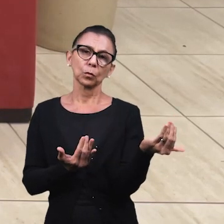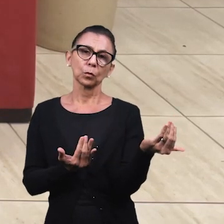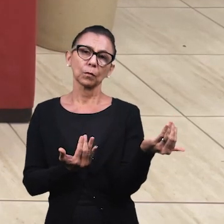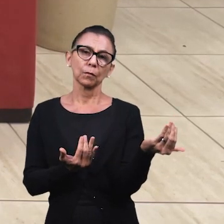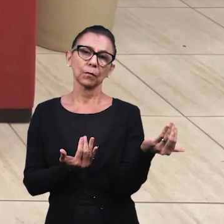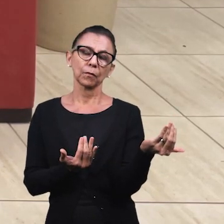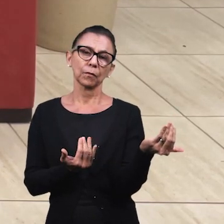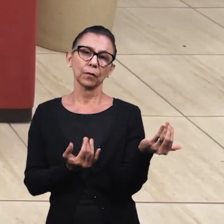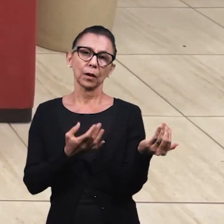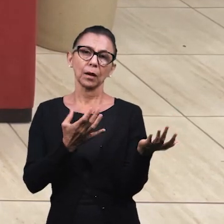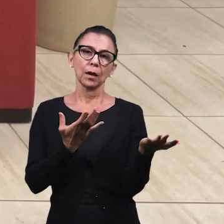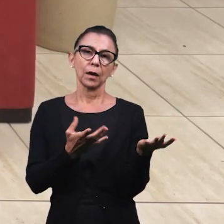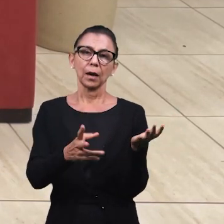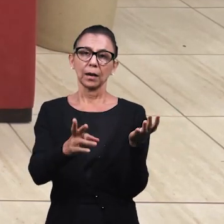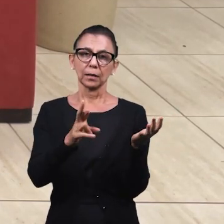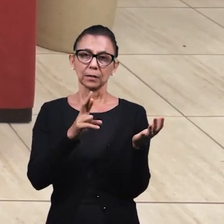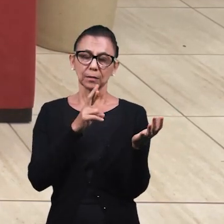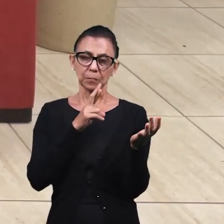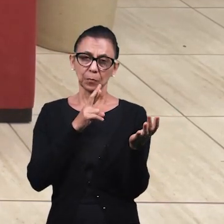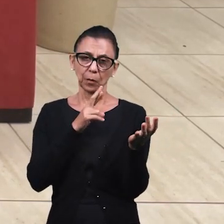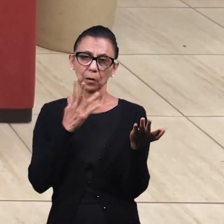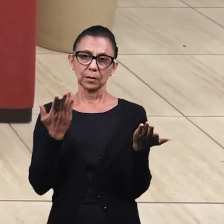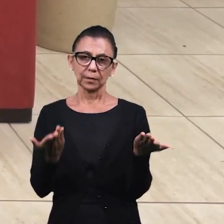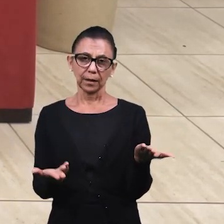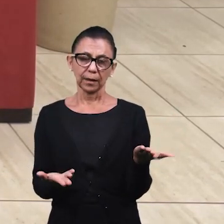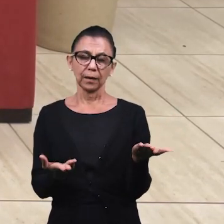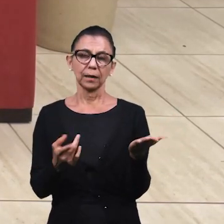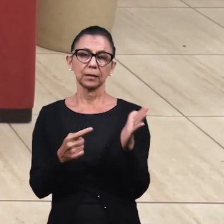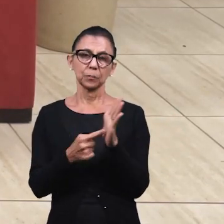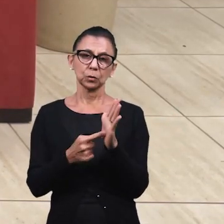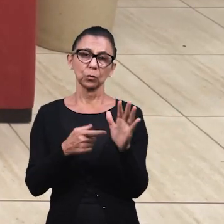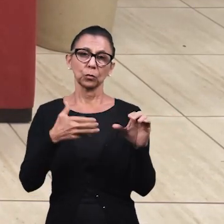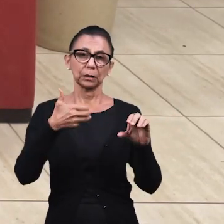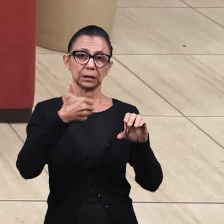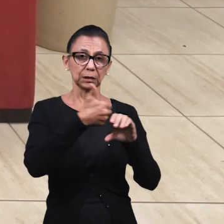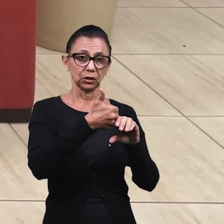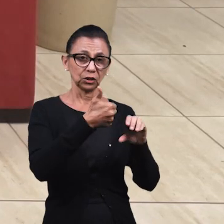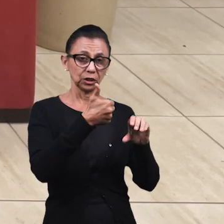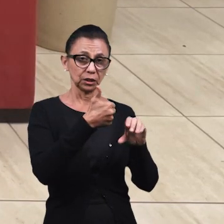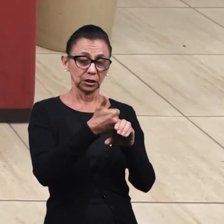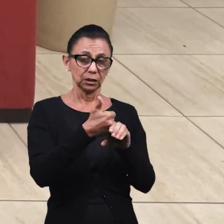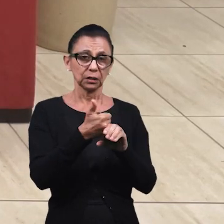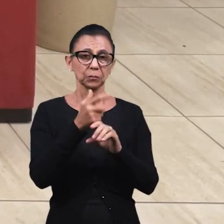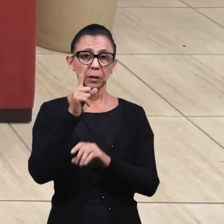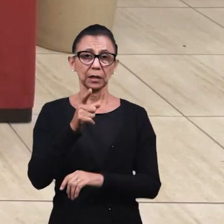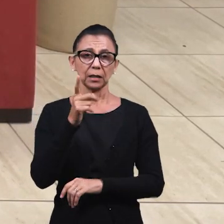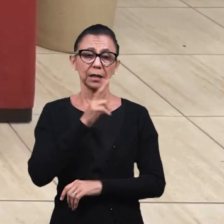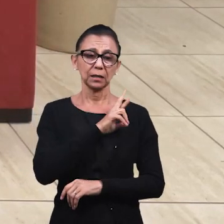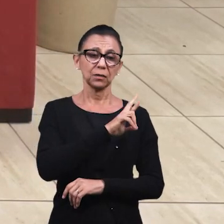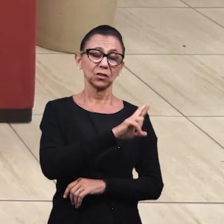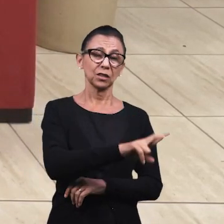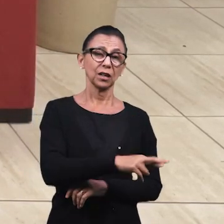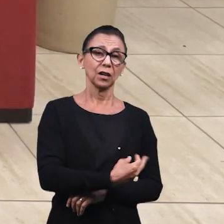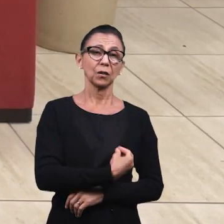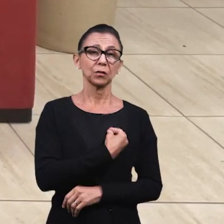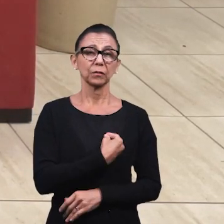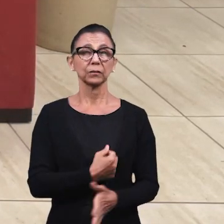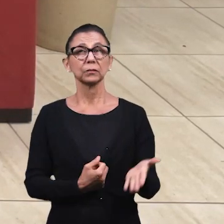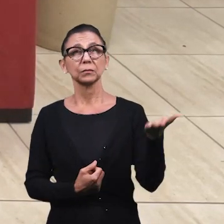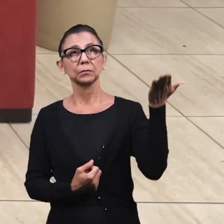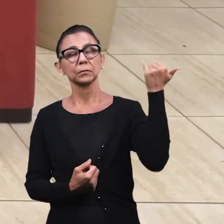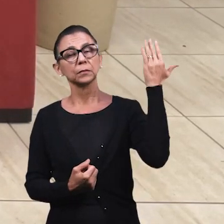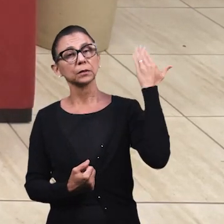né, apontando o cristianismo, como nós vemos o resultado do cristianismo hoje, né? O cristianismo que vive do